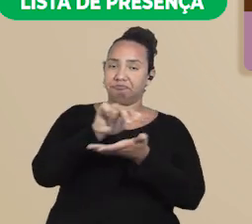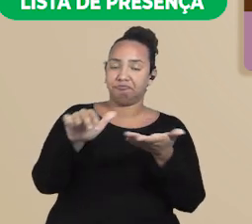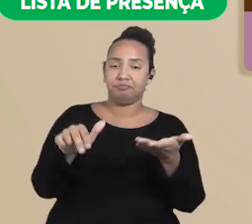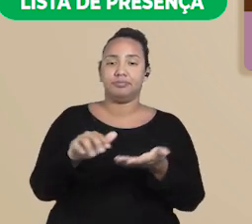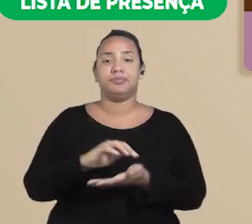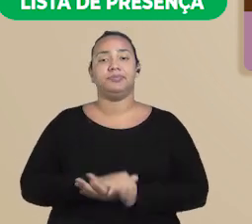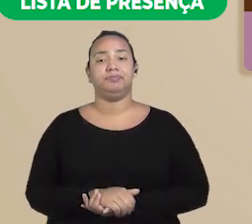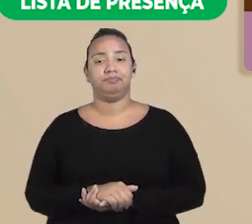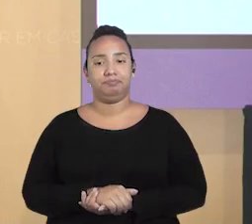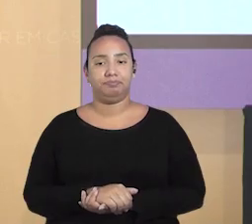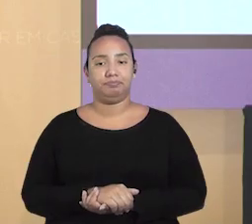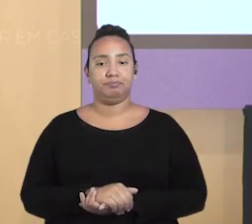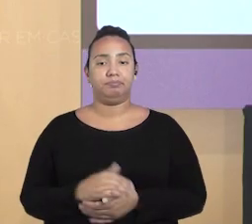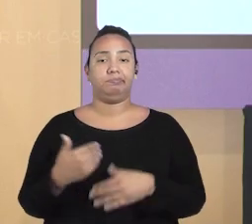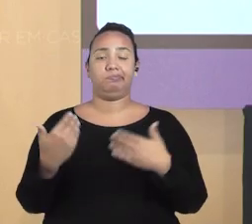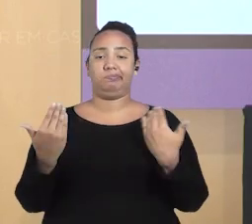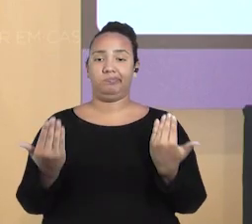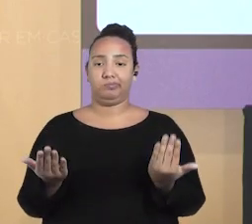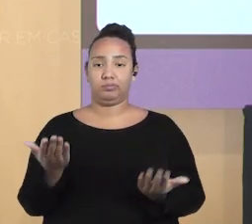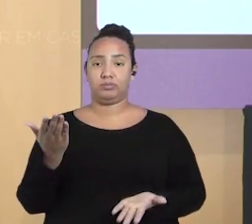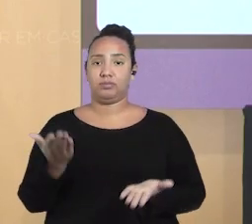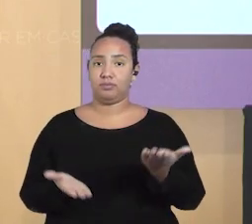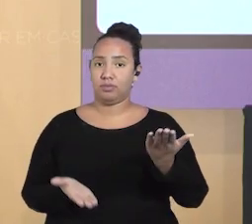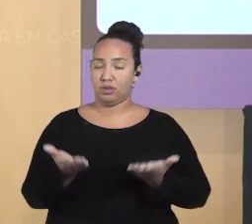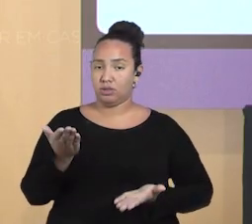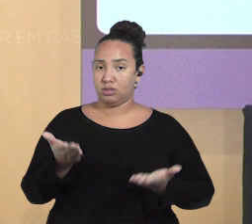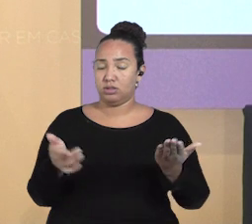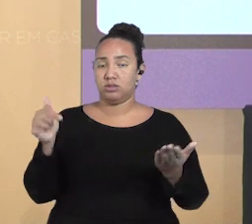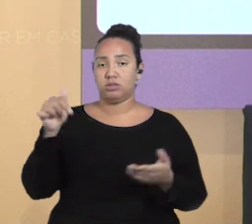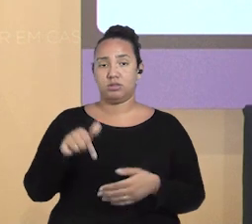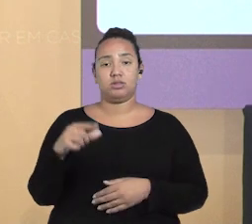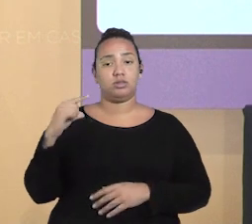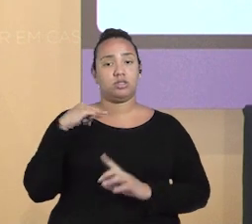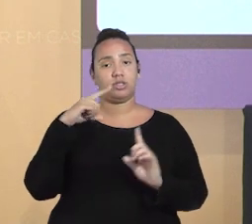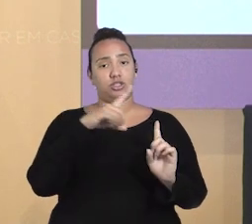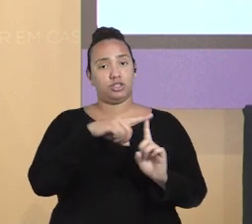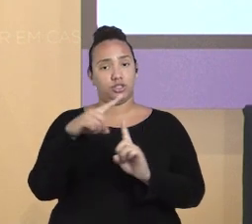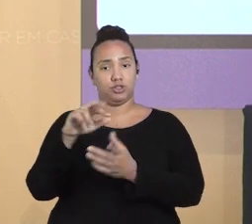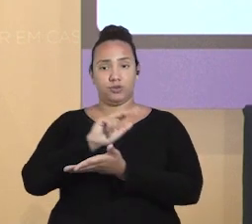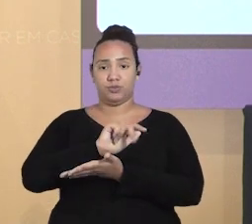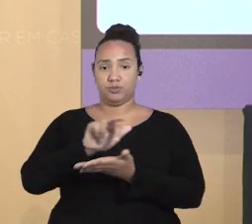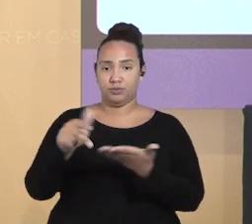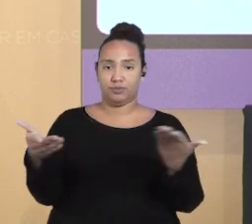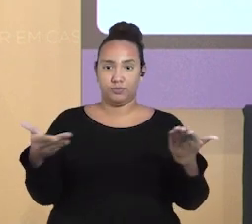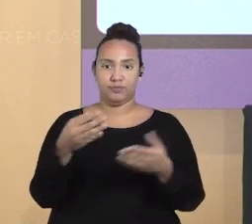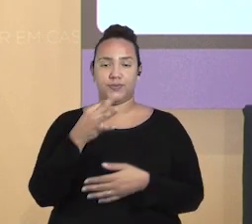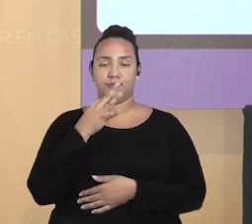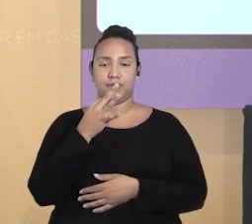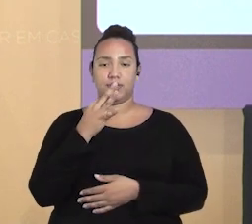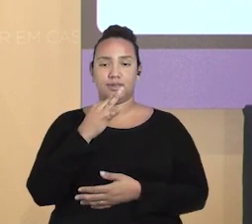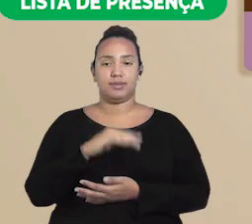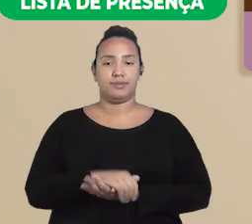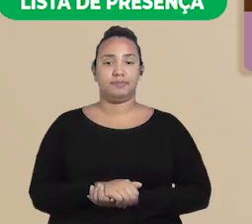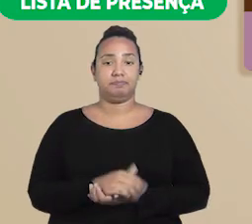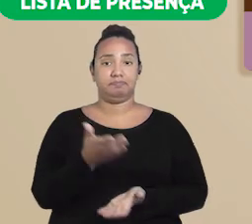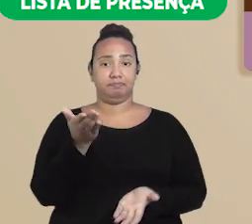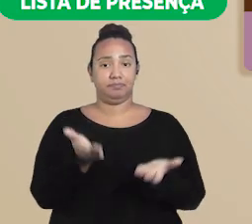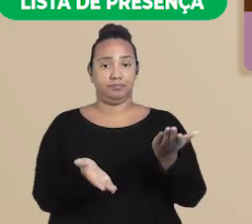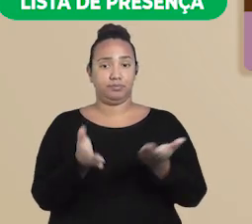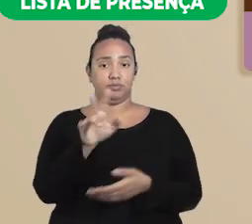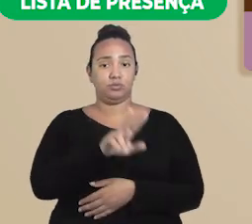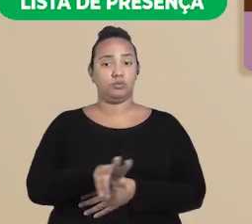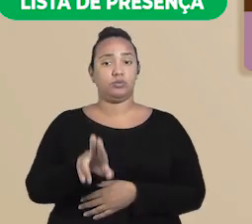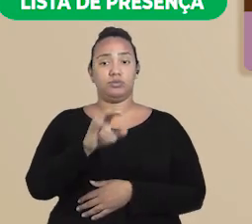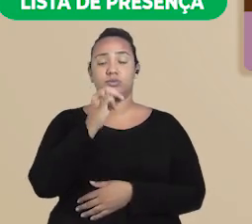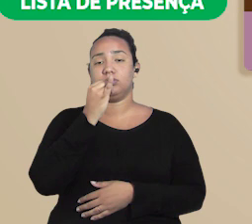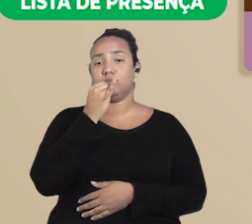outros. Legal, né? E falando da balança, existem diferentes tipos. Vamos conhecer alguns? Temos a